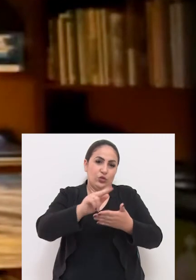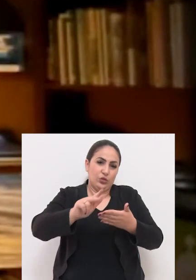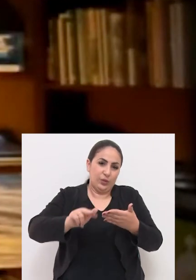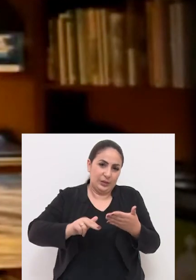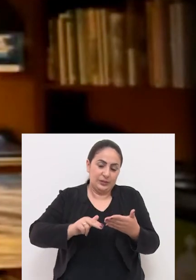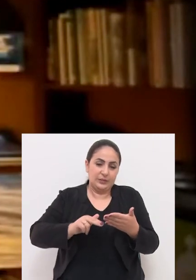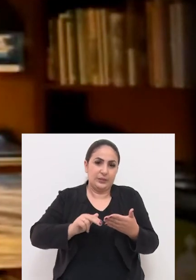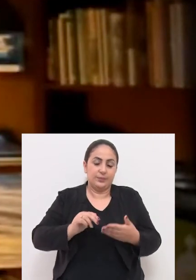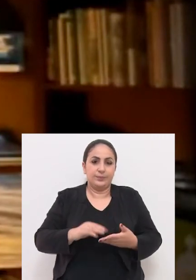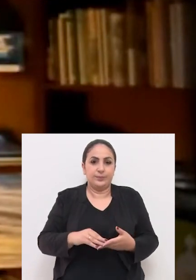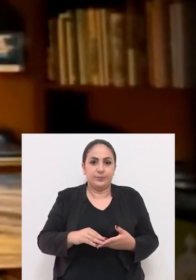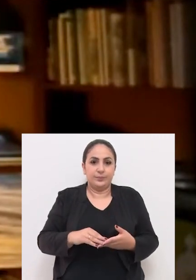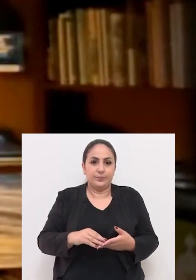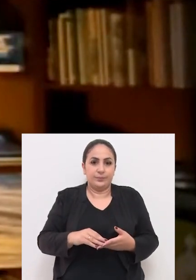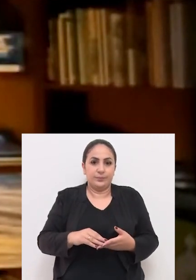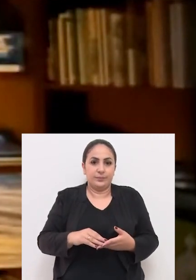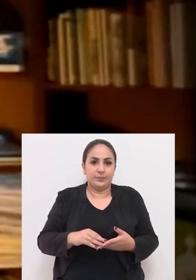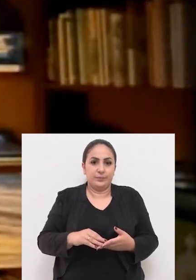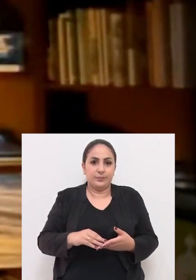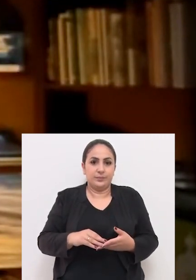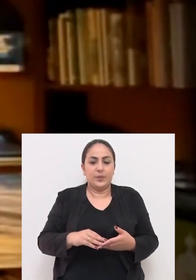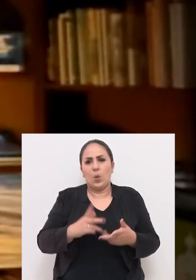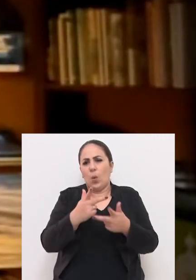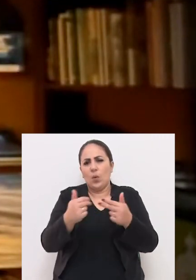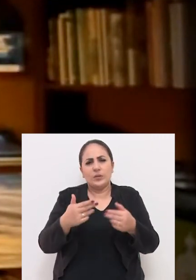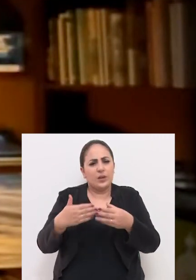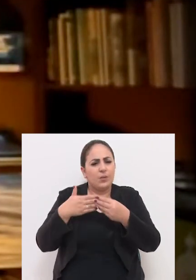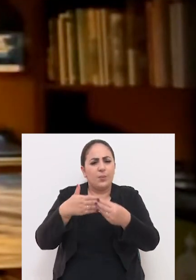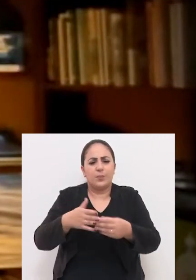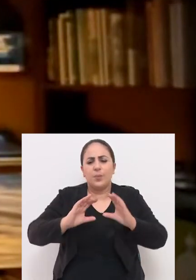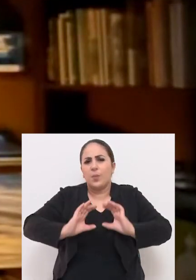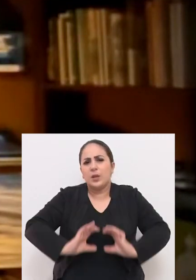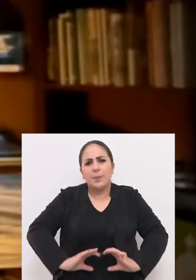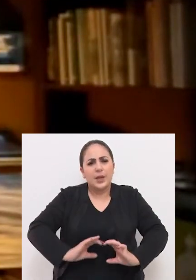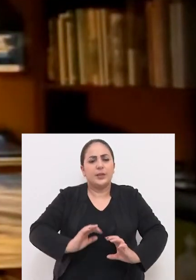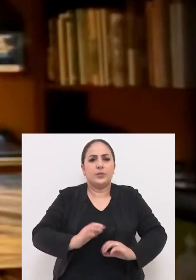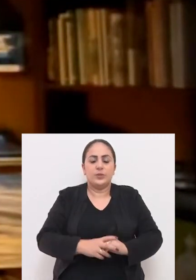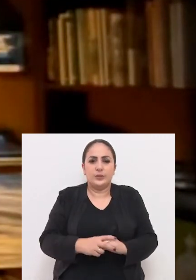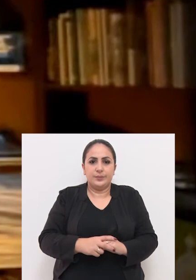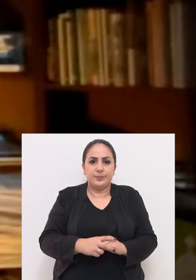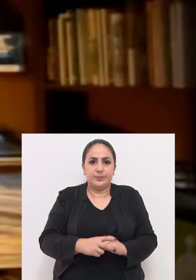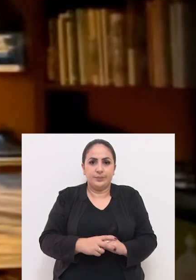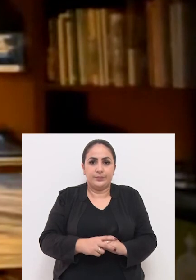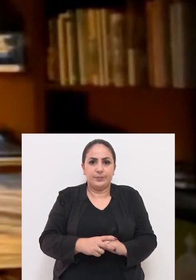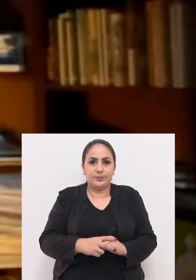sairá uma série de condutas e